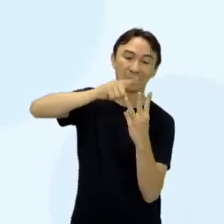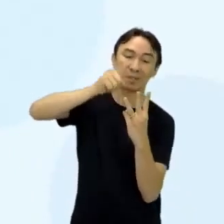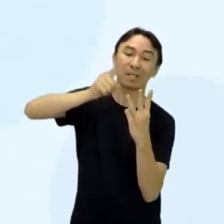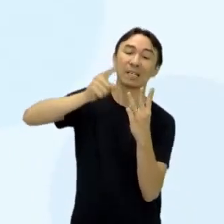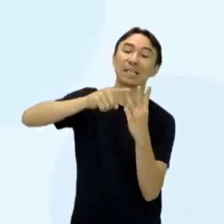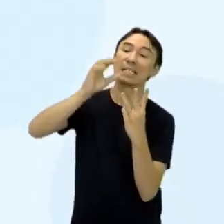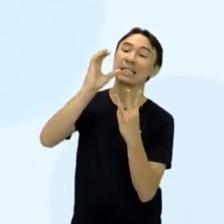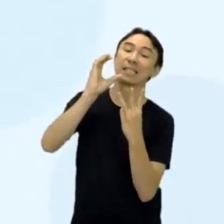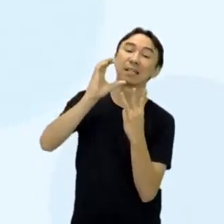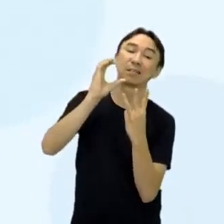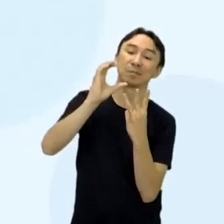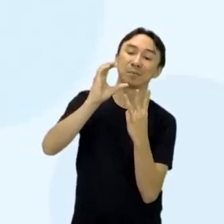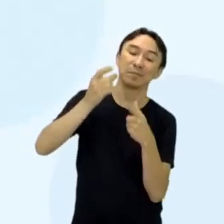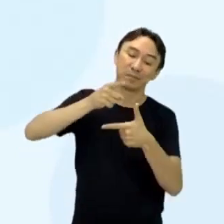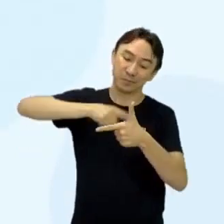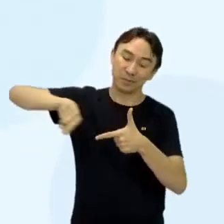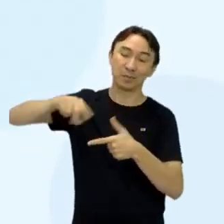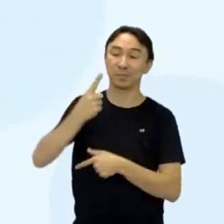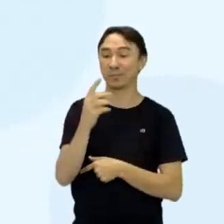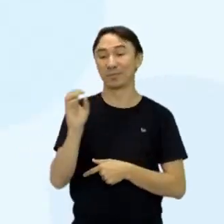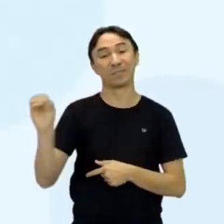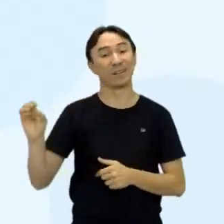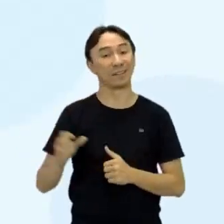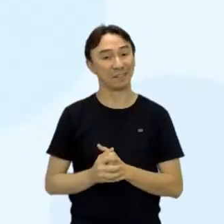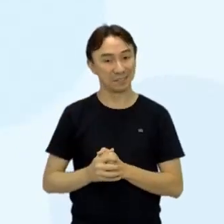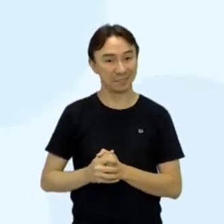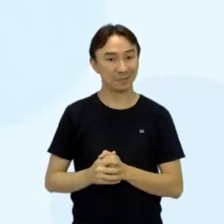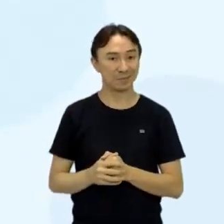novo, ó, olho para o número sem a vírgula,